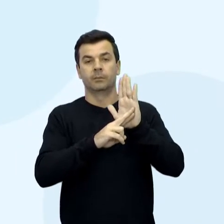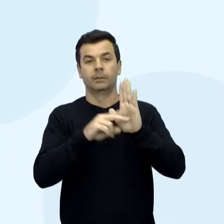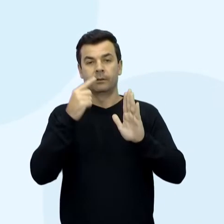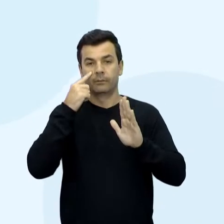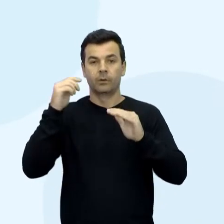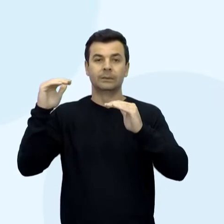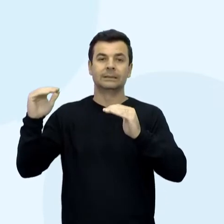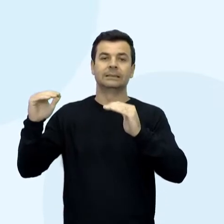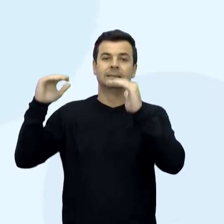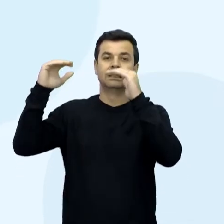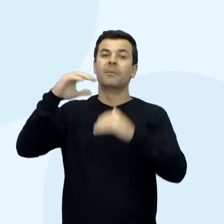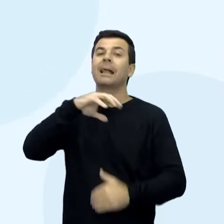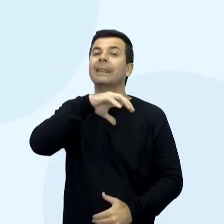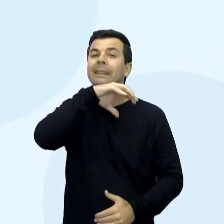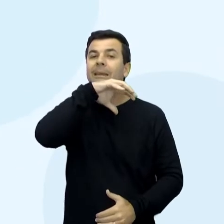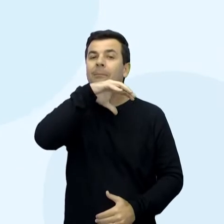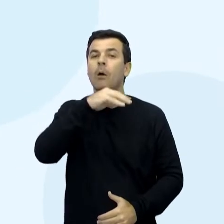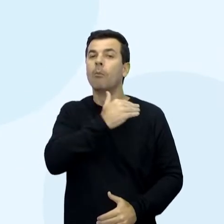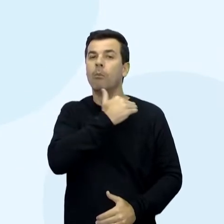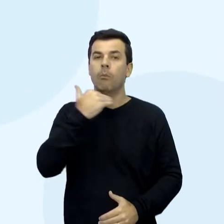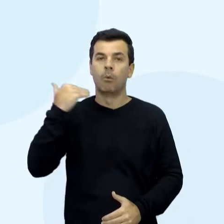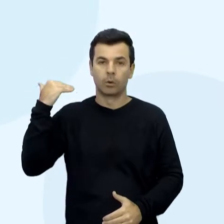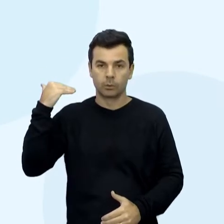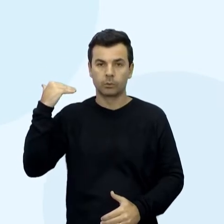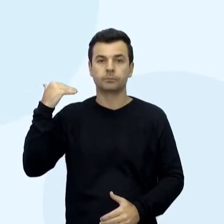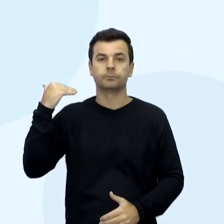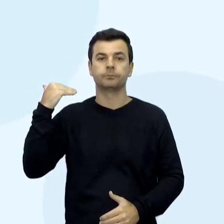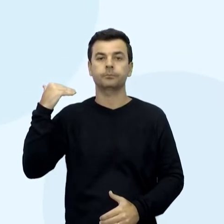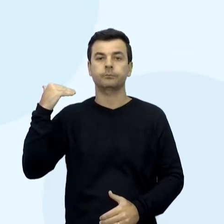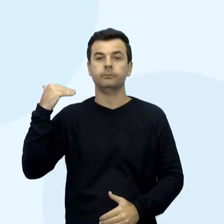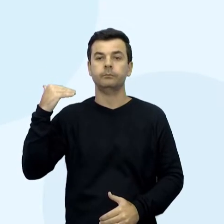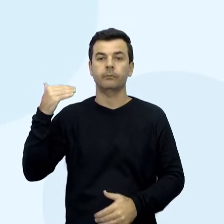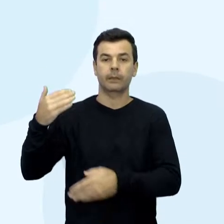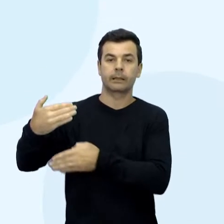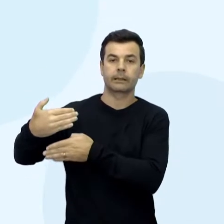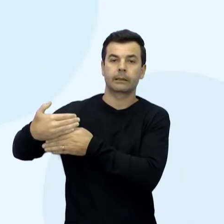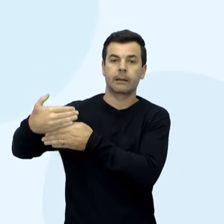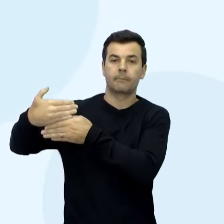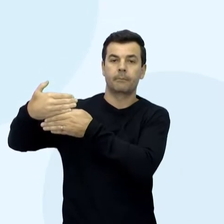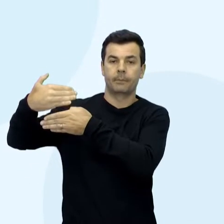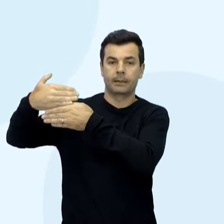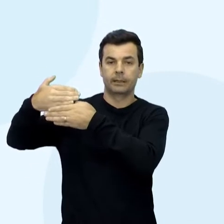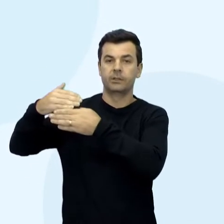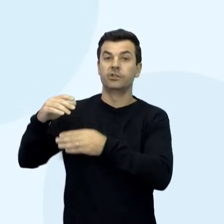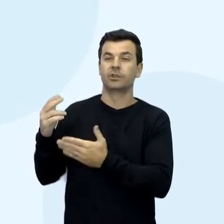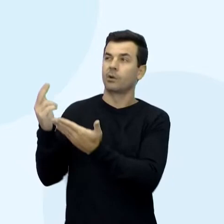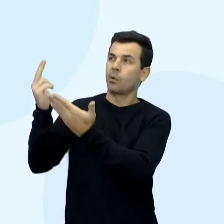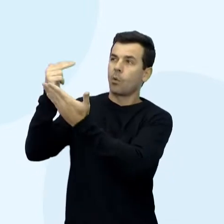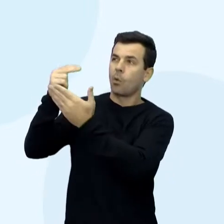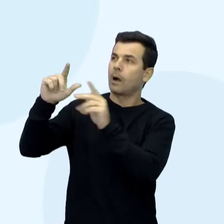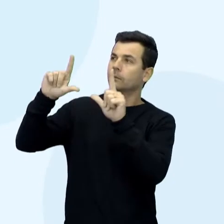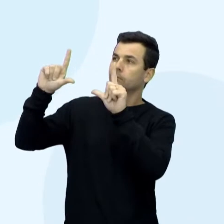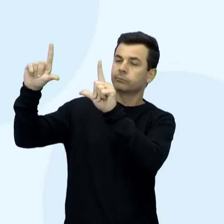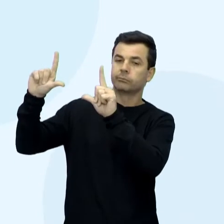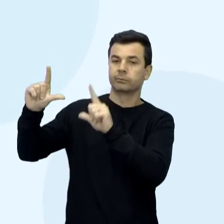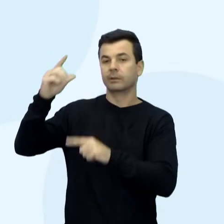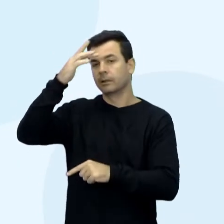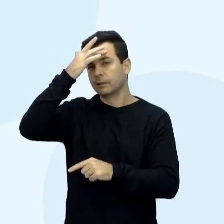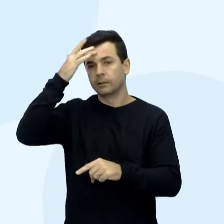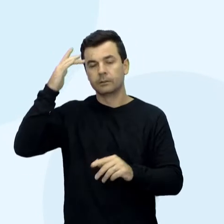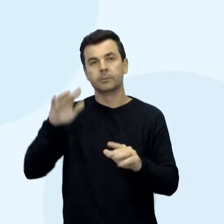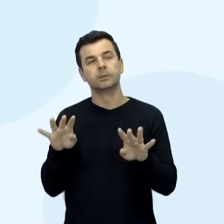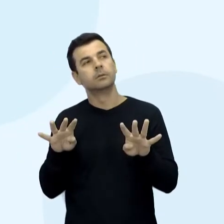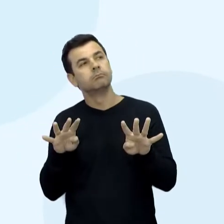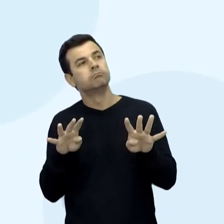temos fósseis, né? E nas partes da parede ali nós temos vários quadros, tá? E as pessoas estão admirando